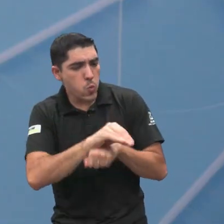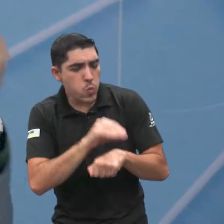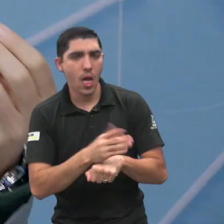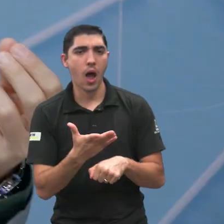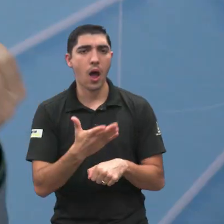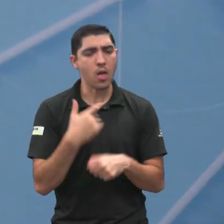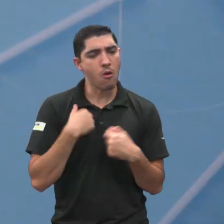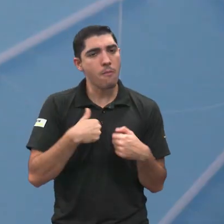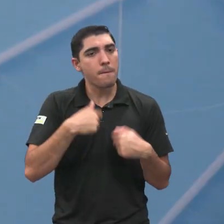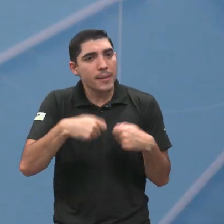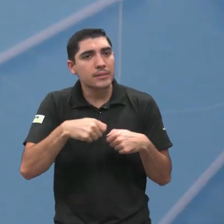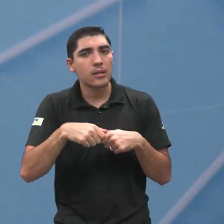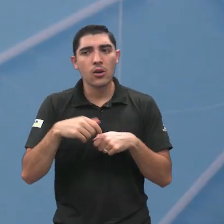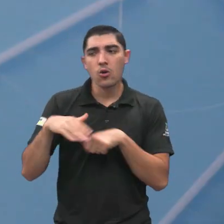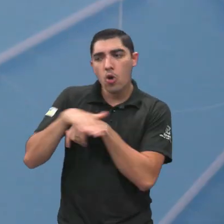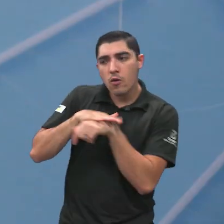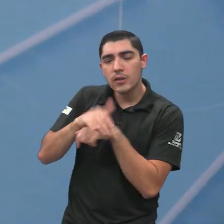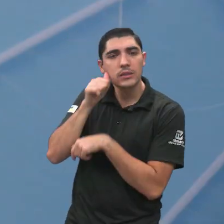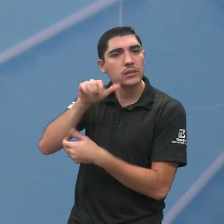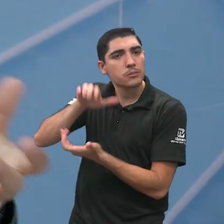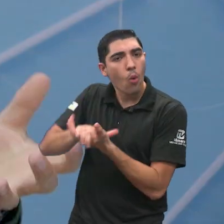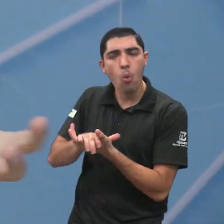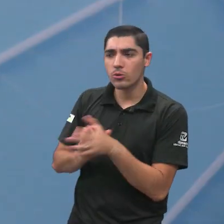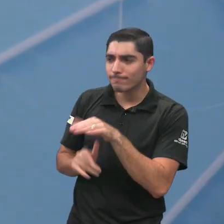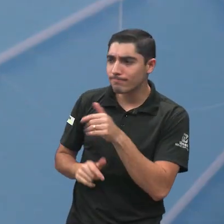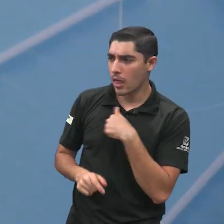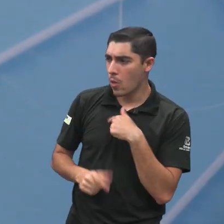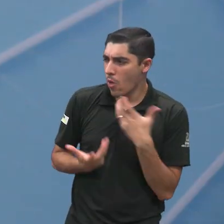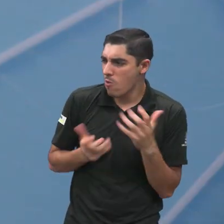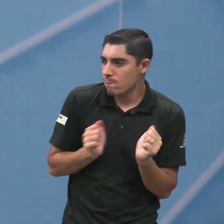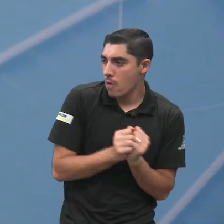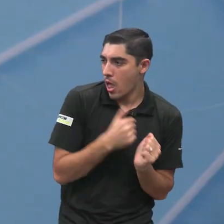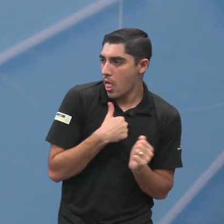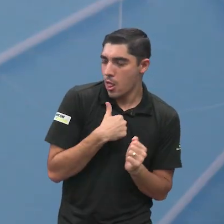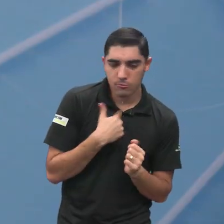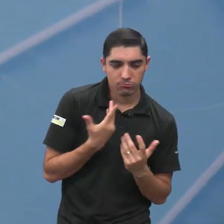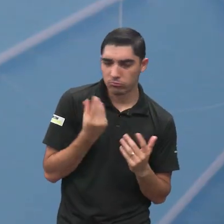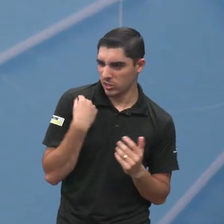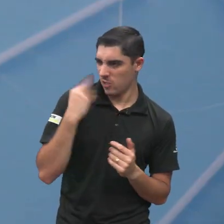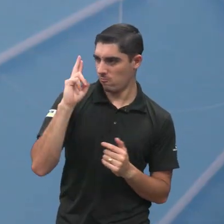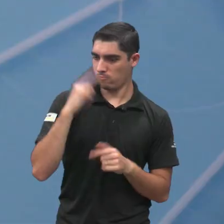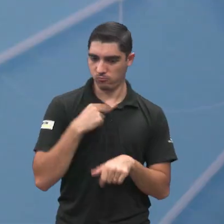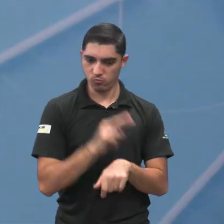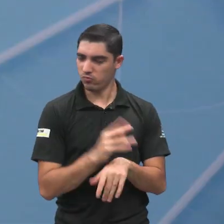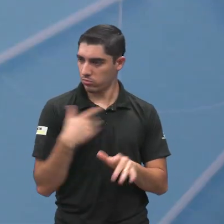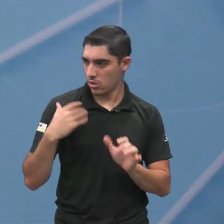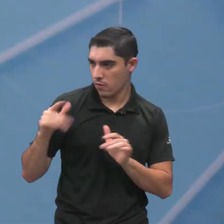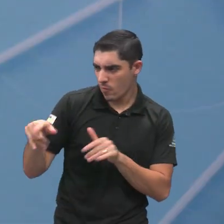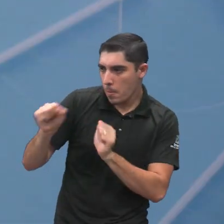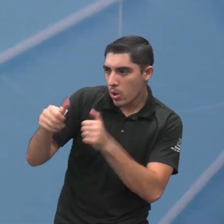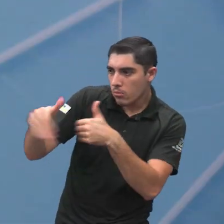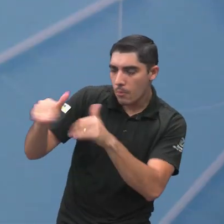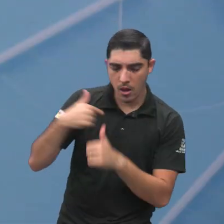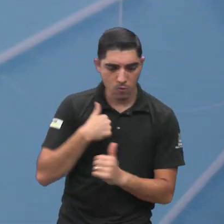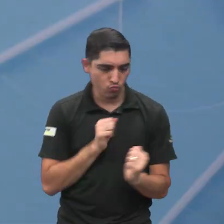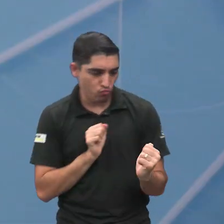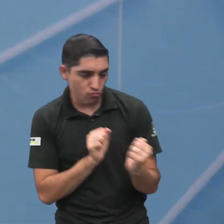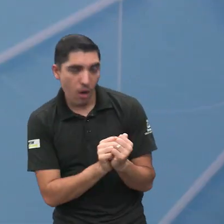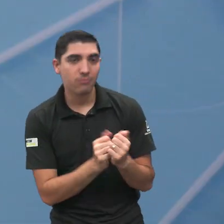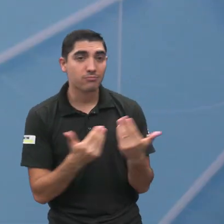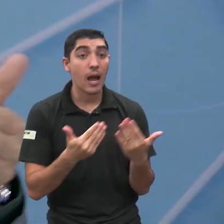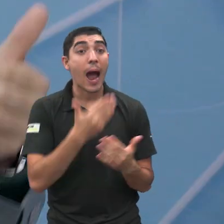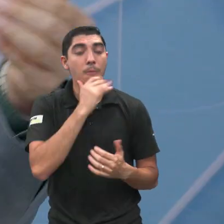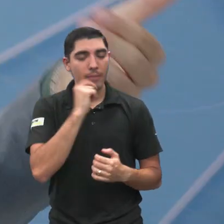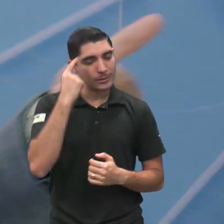mais de diálogo com a minha esposa? Eu acho que buscar esse tipo de solução, esse tipo de equilíbrio, pode ajudar esse pai a lidar com essa